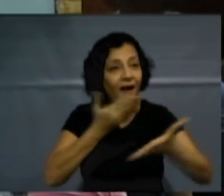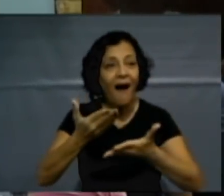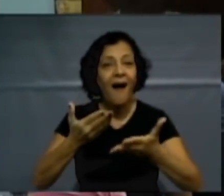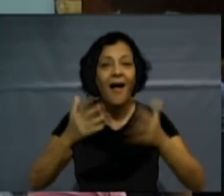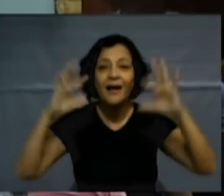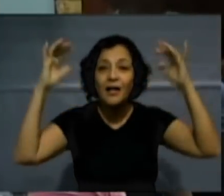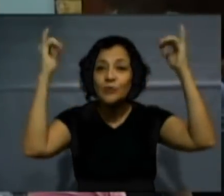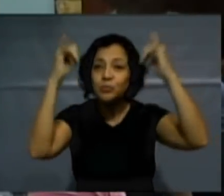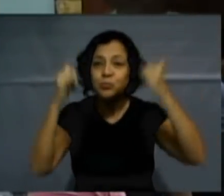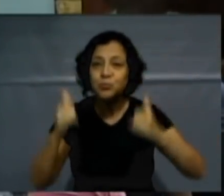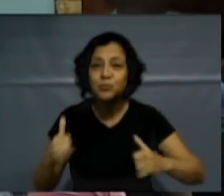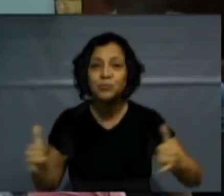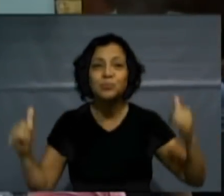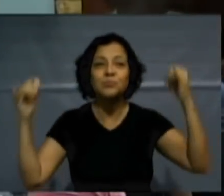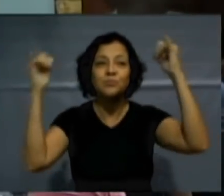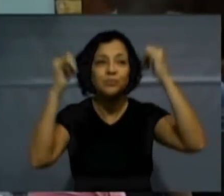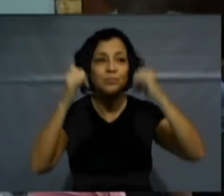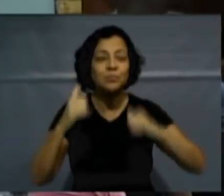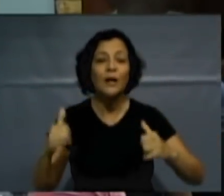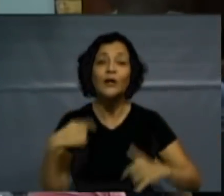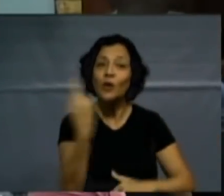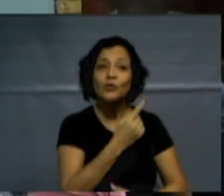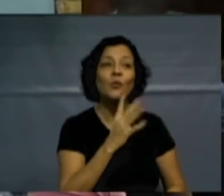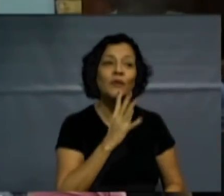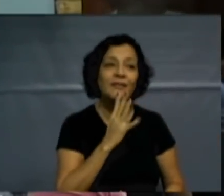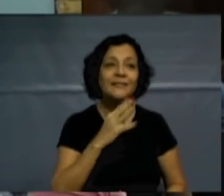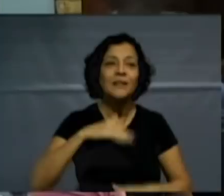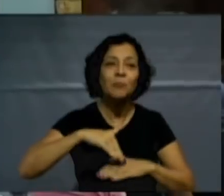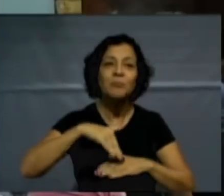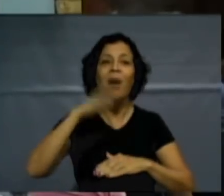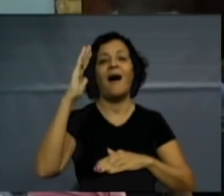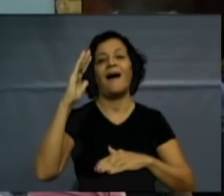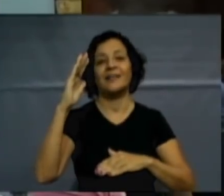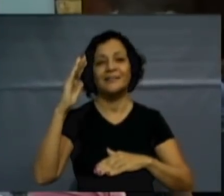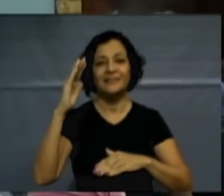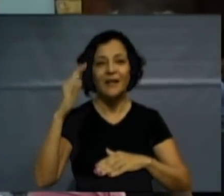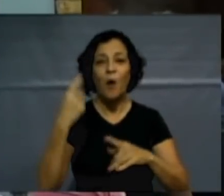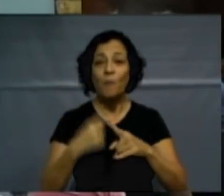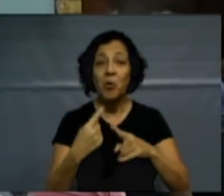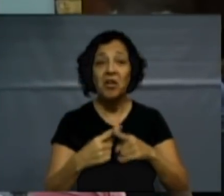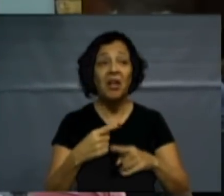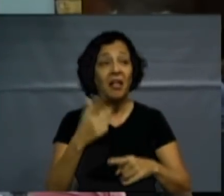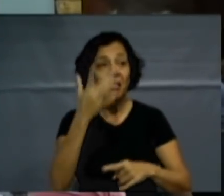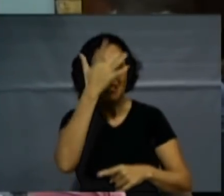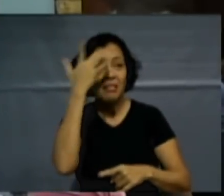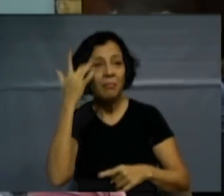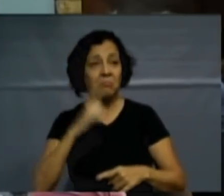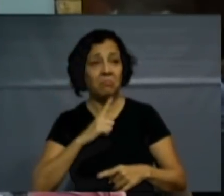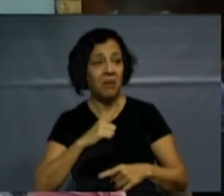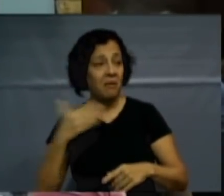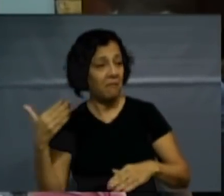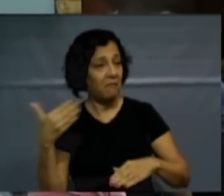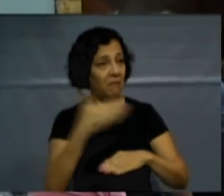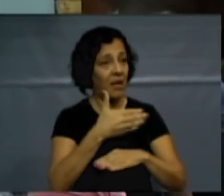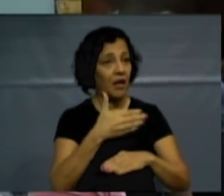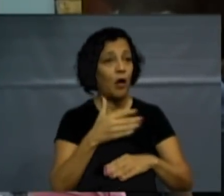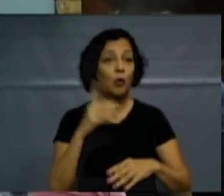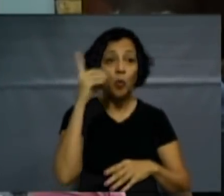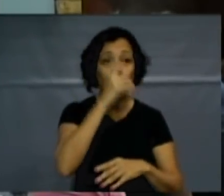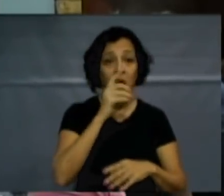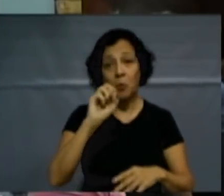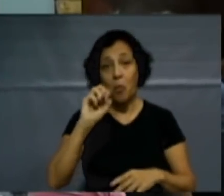todos convidados. E aí a gente se conhece mais, porque tem gente que vem aqui dia de domingo ou na